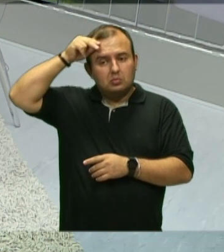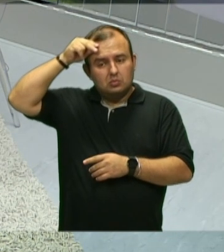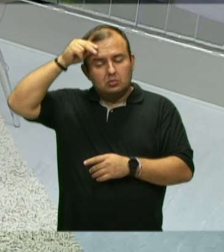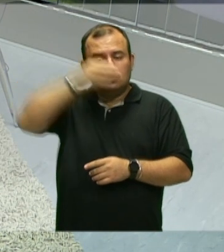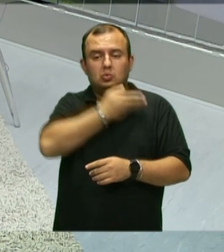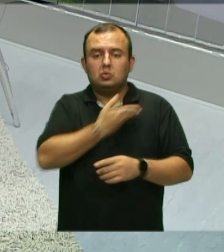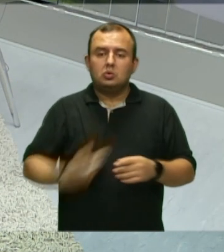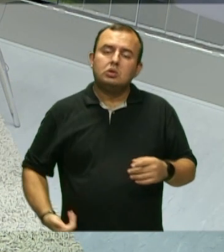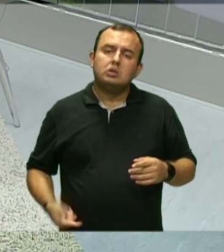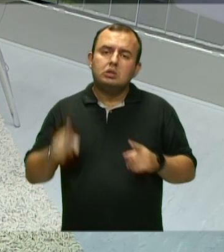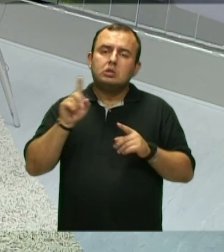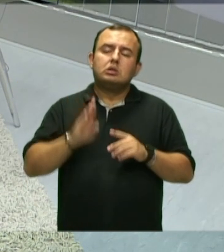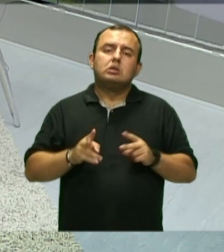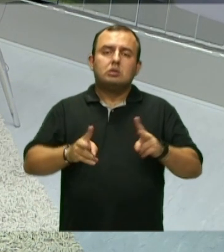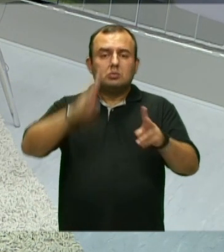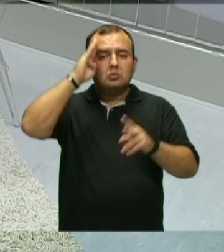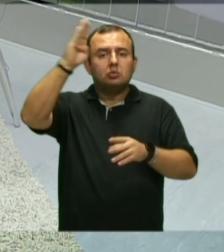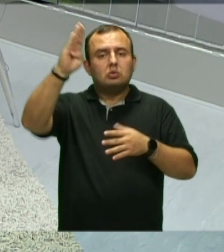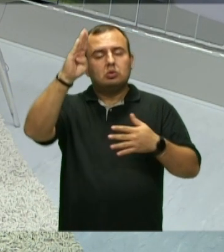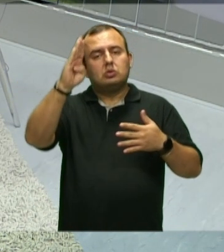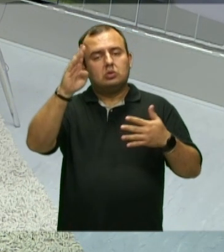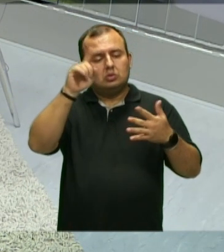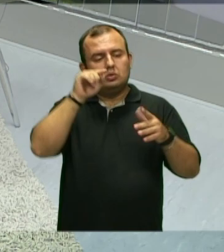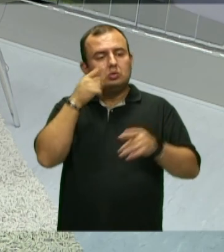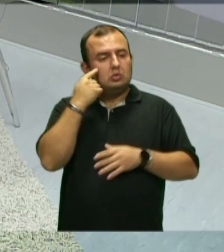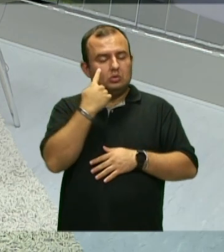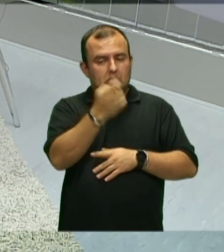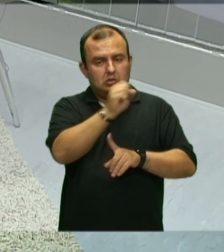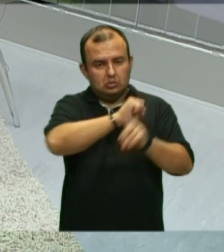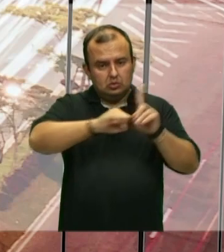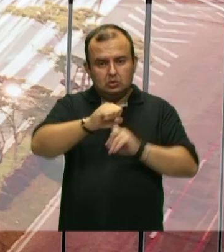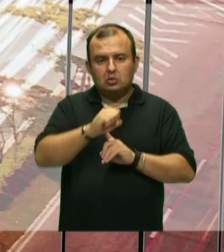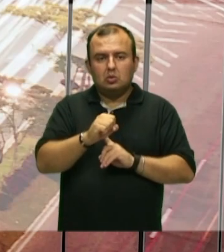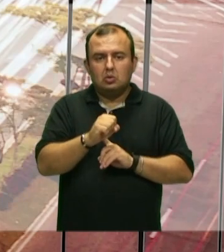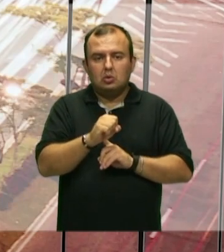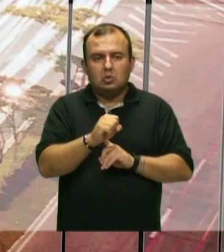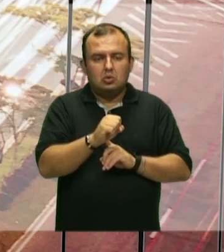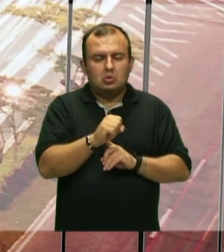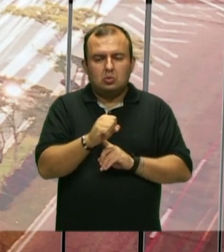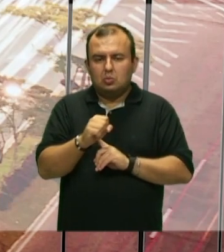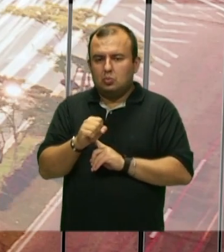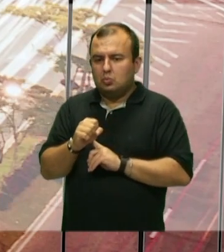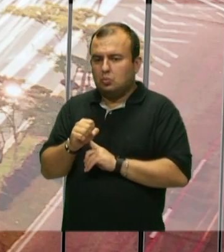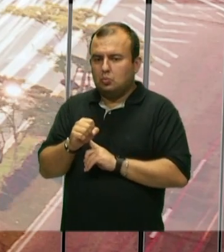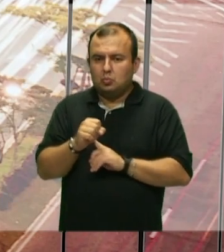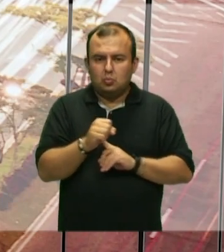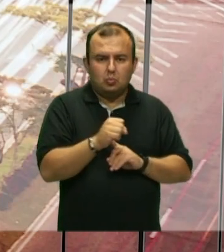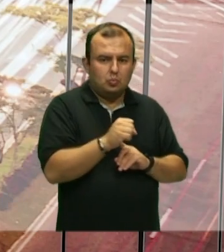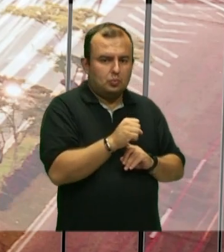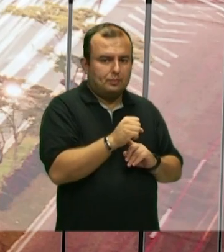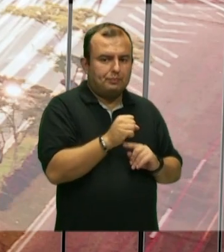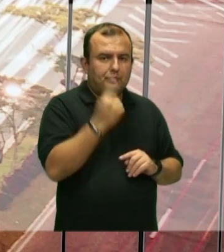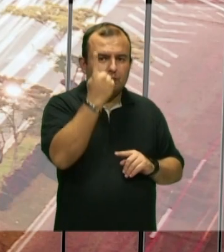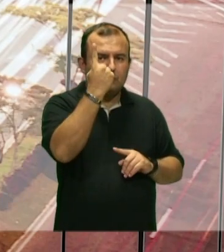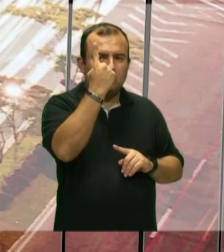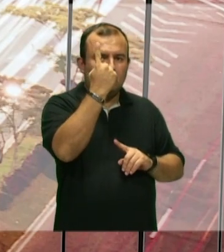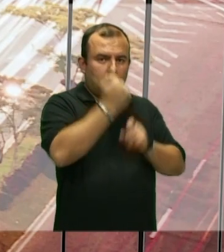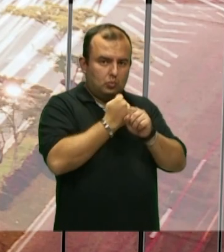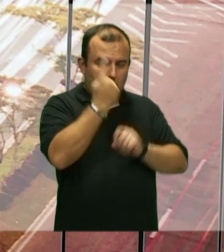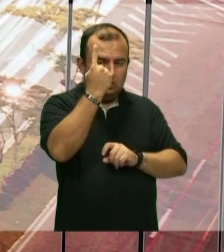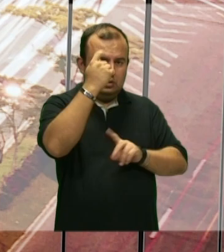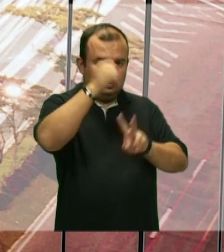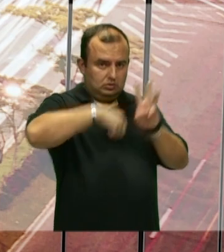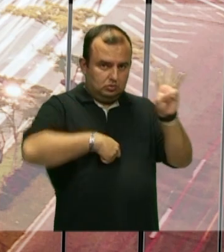sempre priorizando as pautas que são de interesses sociais. 1 ano e 3 meses, então o senhor poderá completar os 2 anos aqui na casa